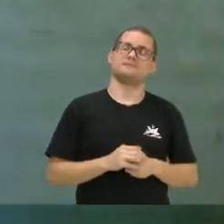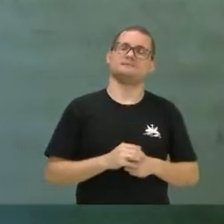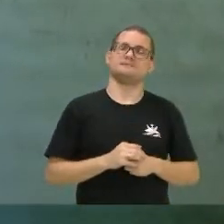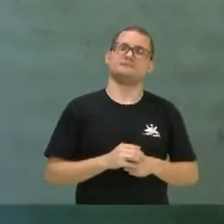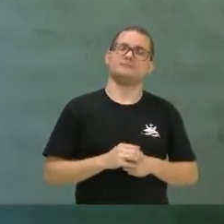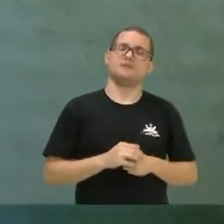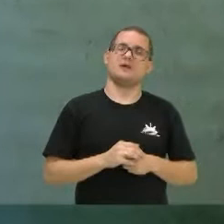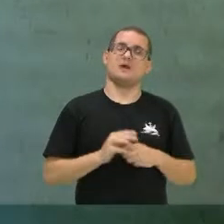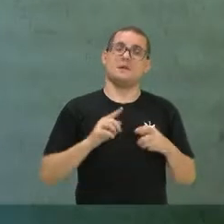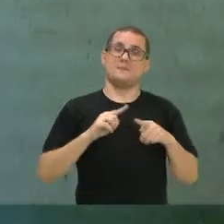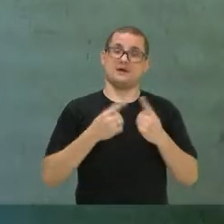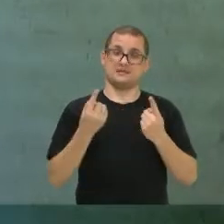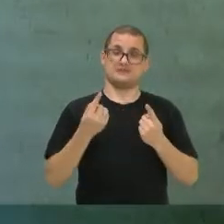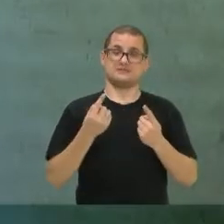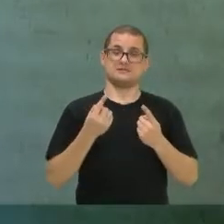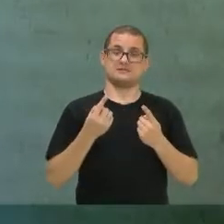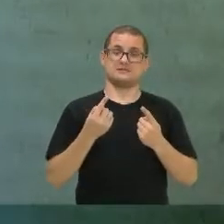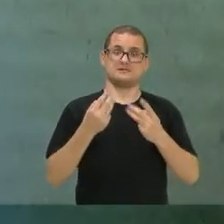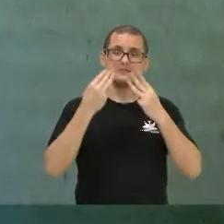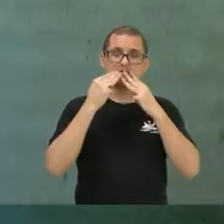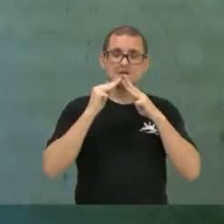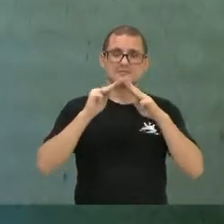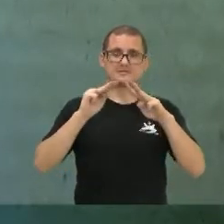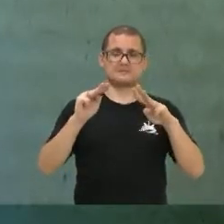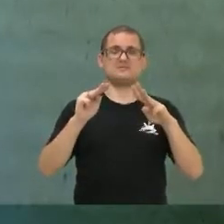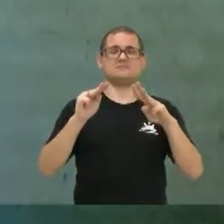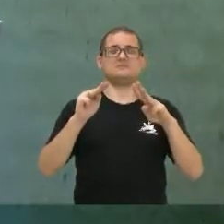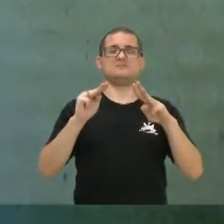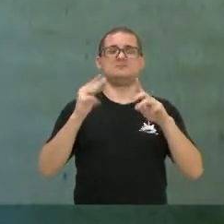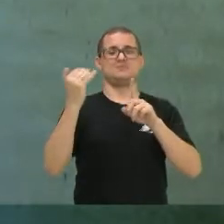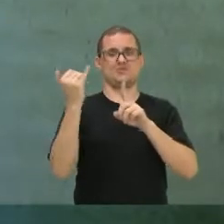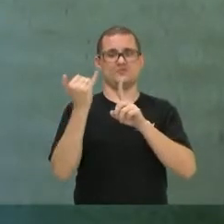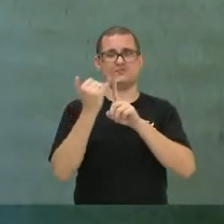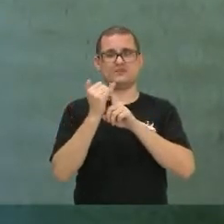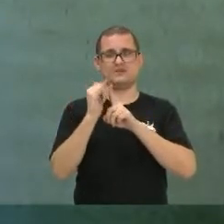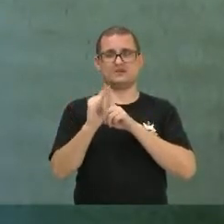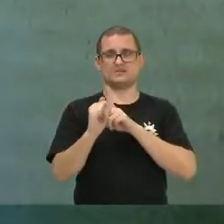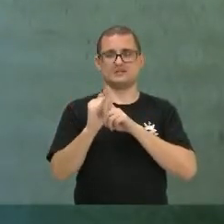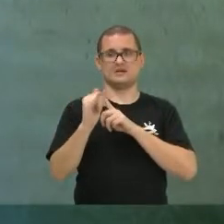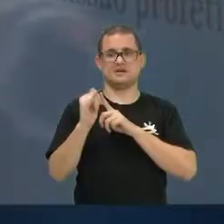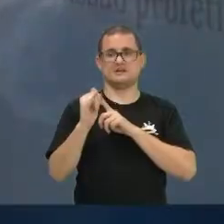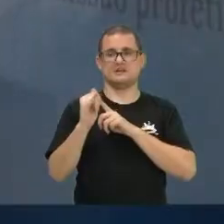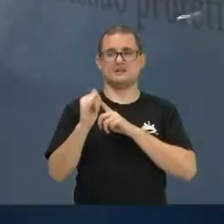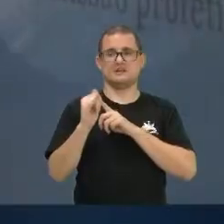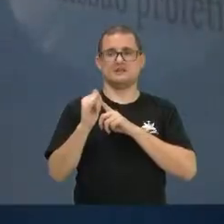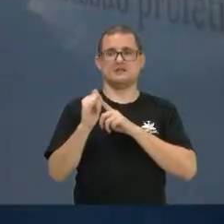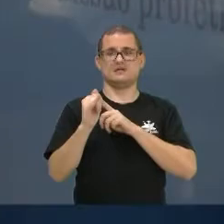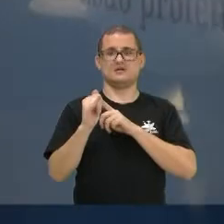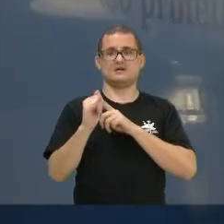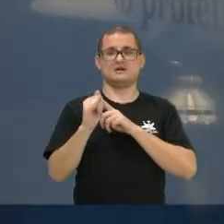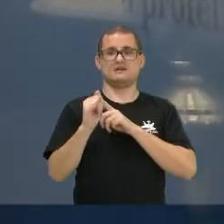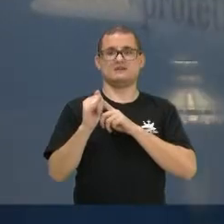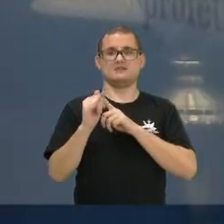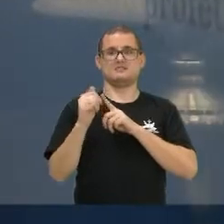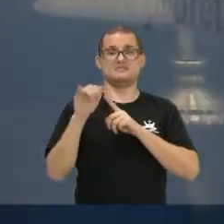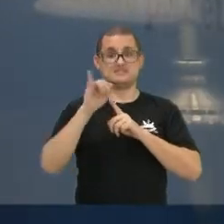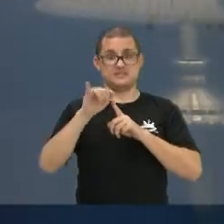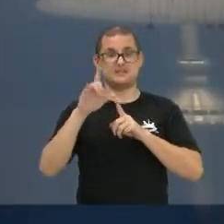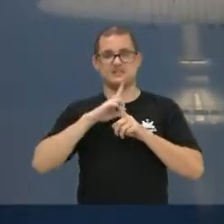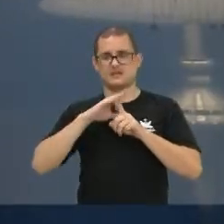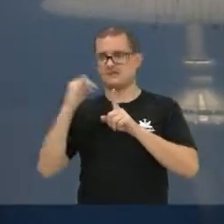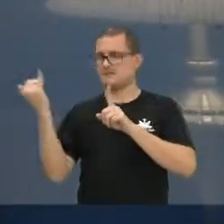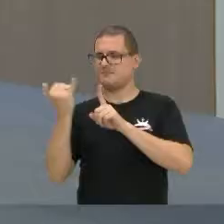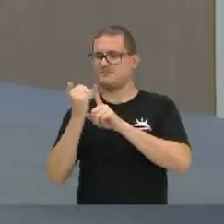sua missão profética ninguém é capaz de silenciar o profeta